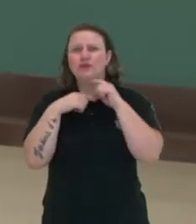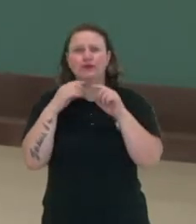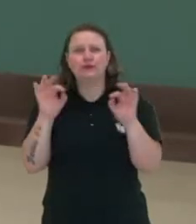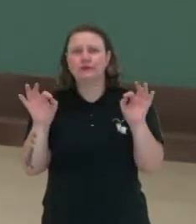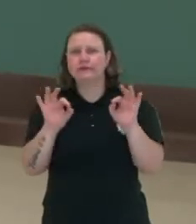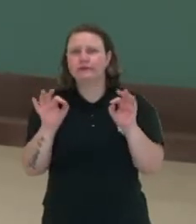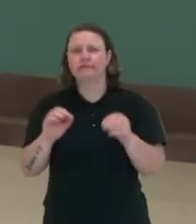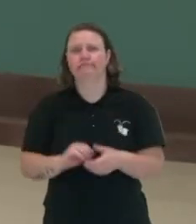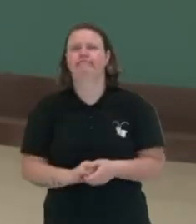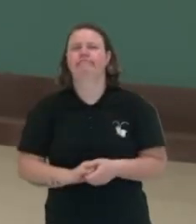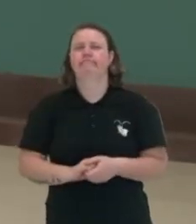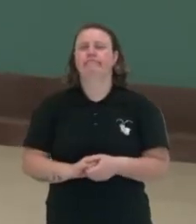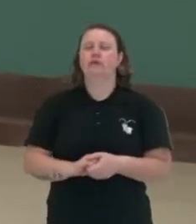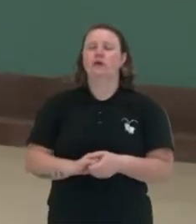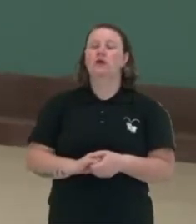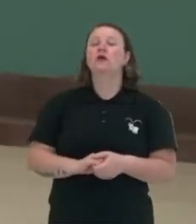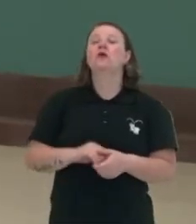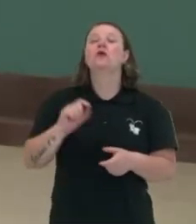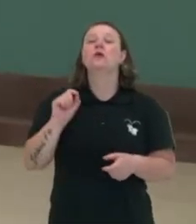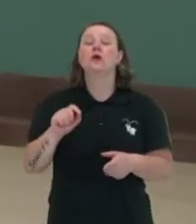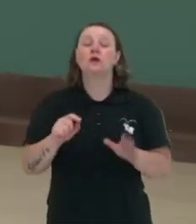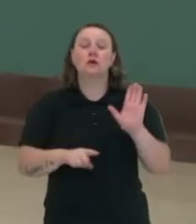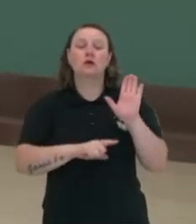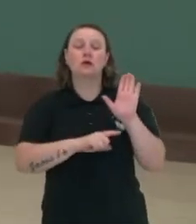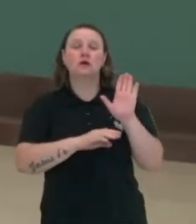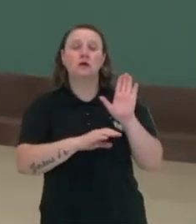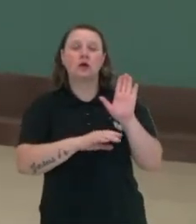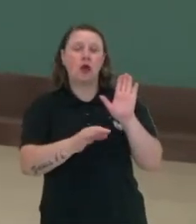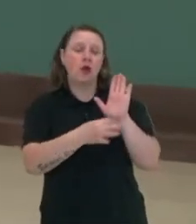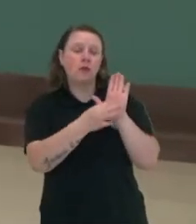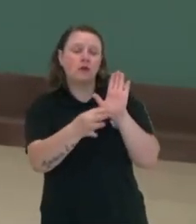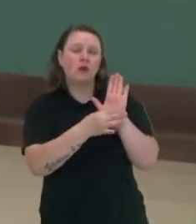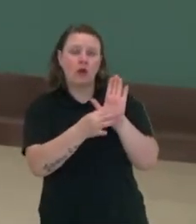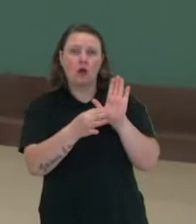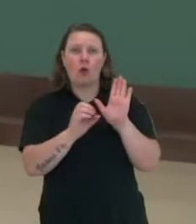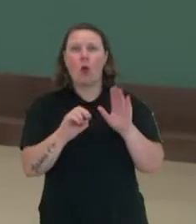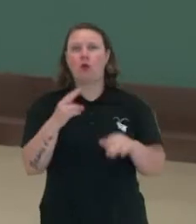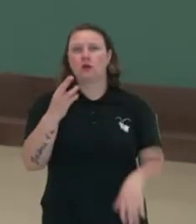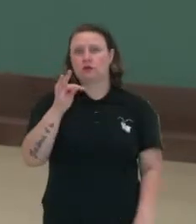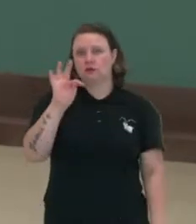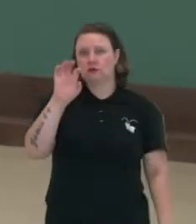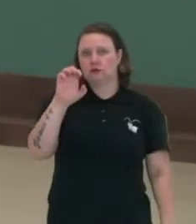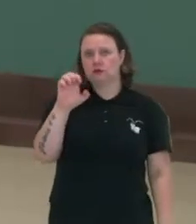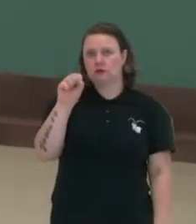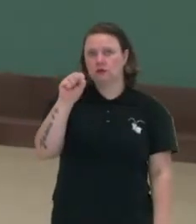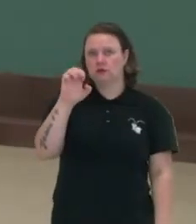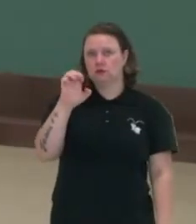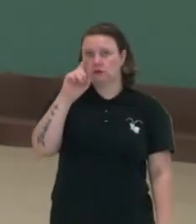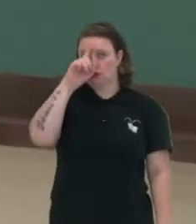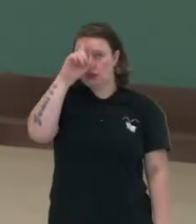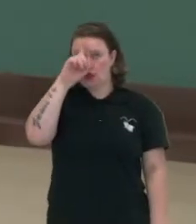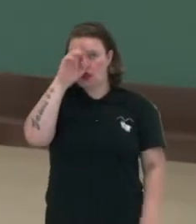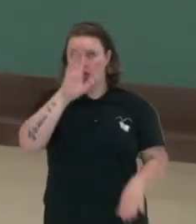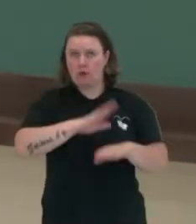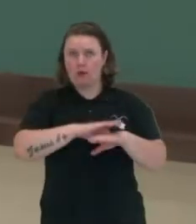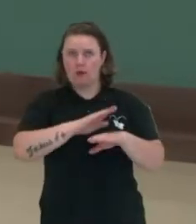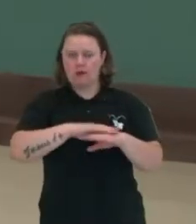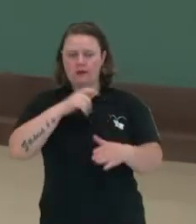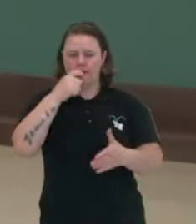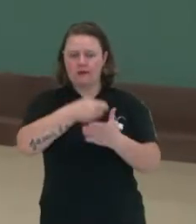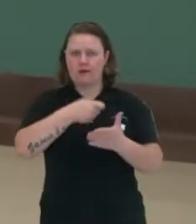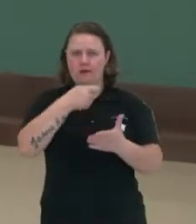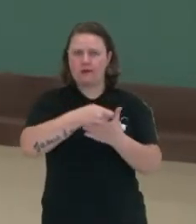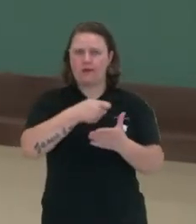Você vai colocar a tese que vai defender. Quem escreve o artigo é intitulado articulista.